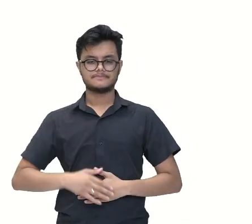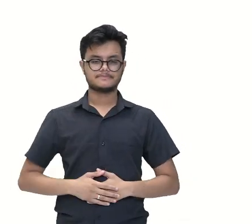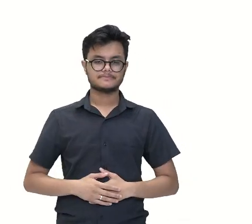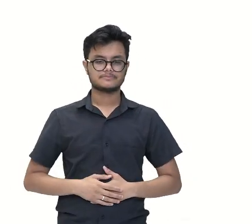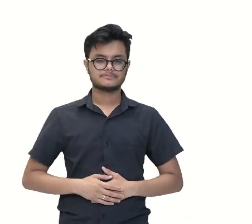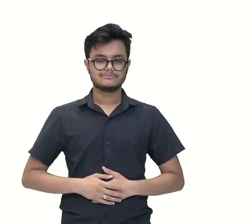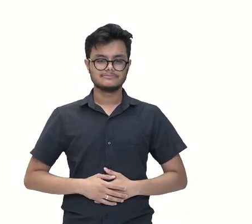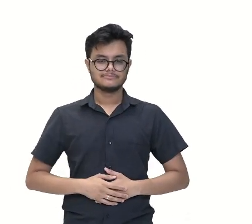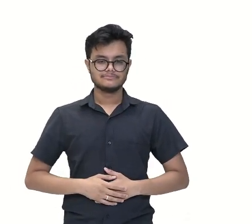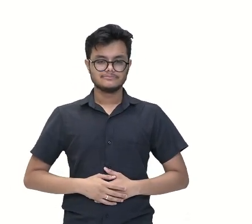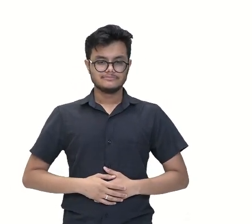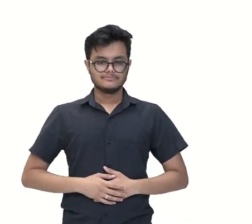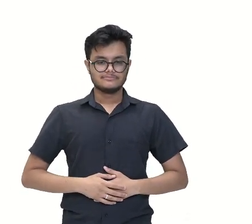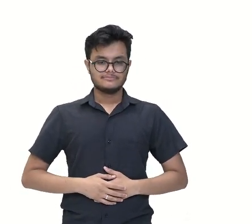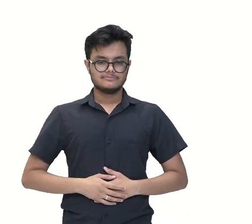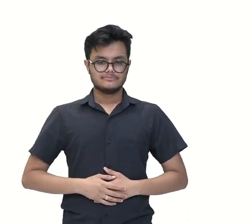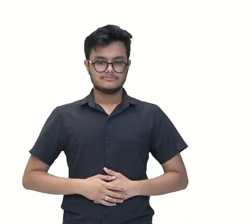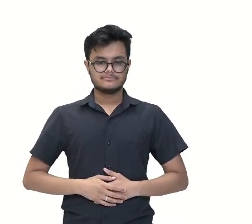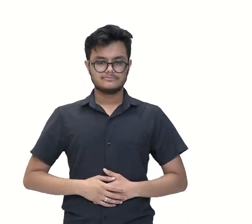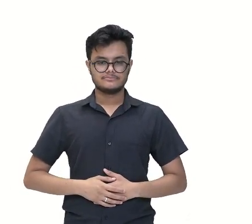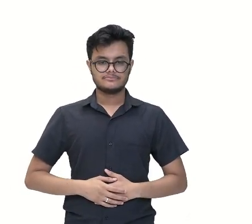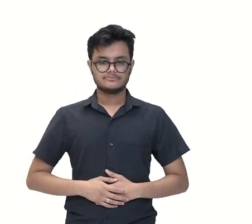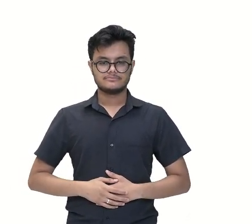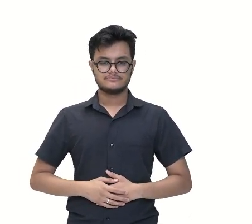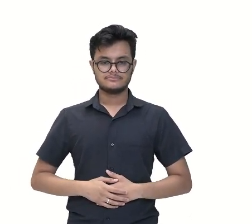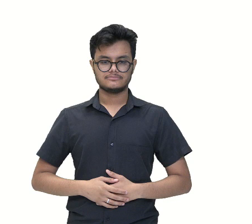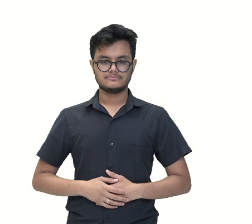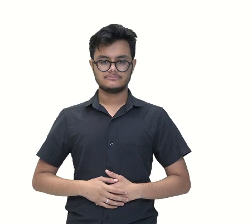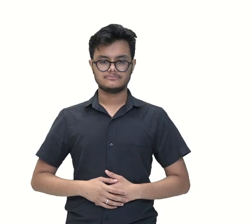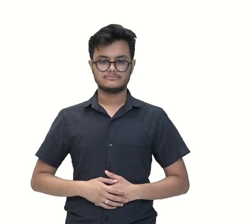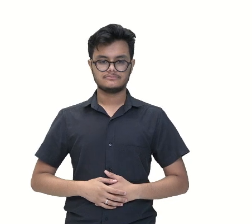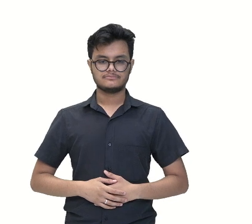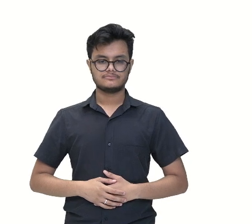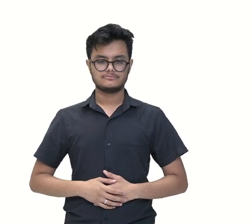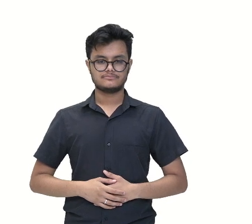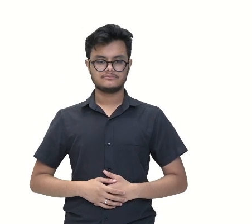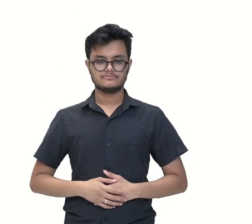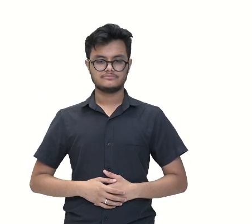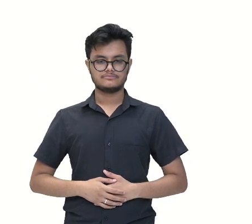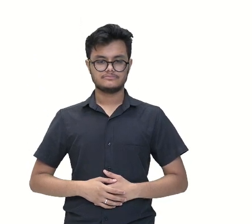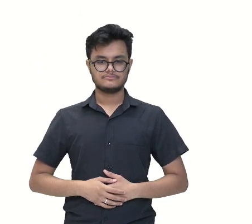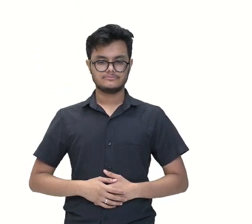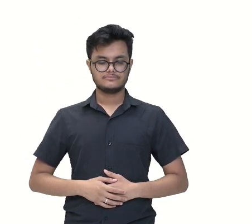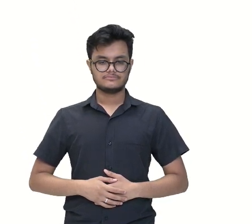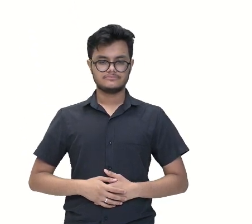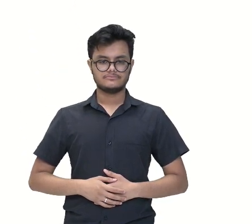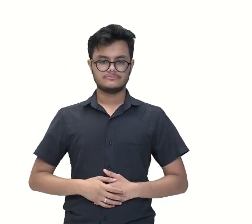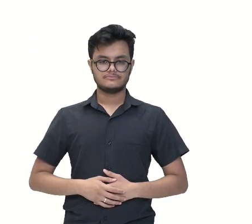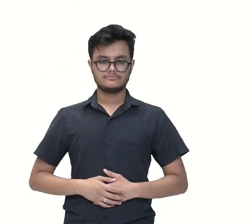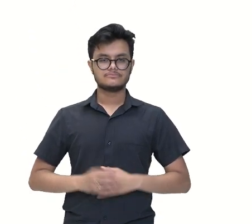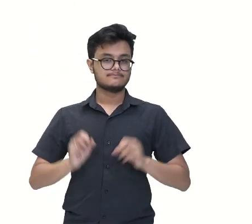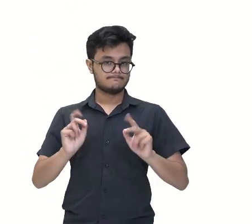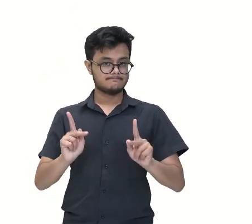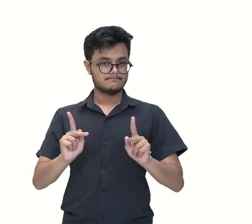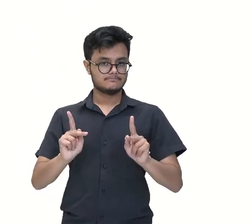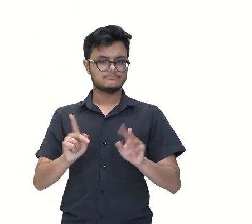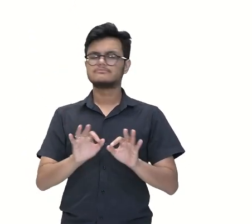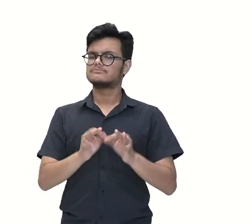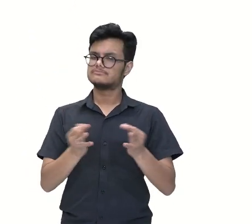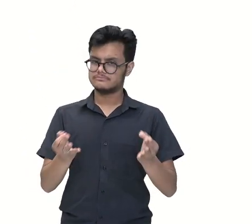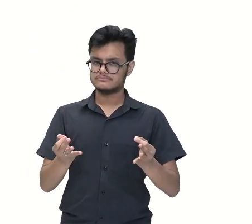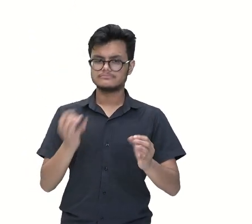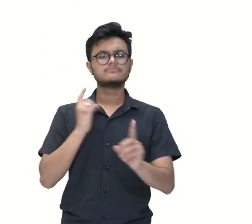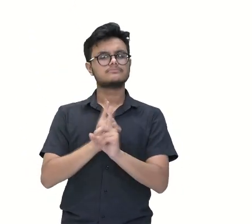ele está lá. Então aqui, ó, menos 1. Tranquilo até aí? Tá dando para